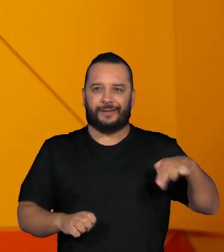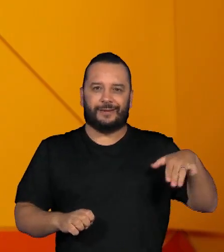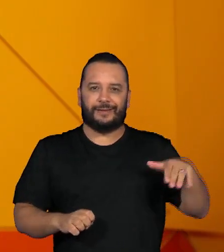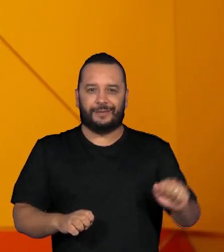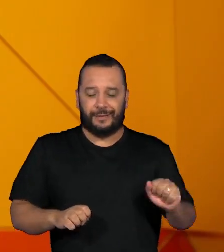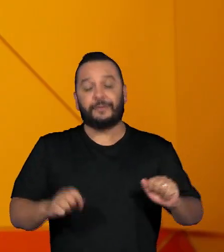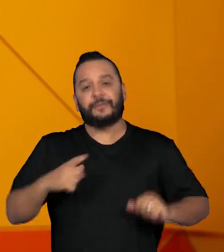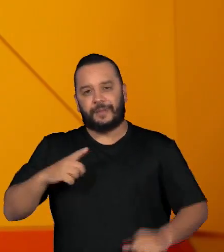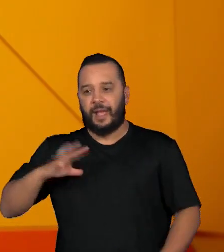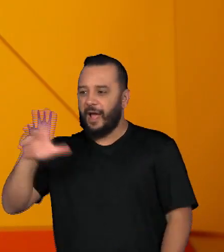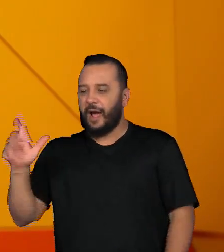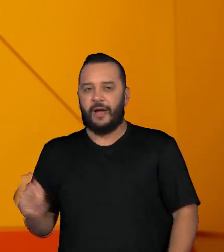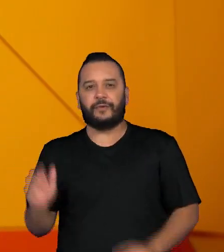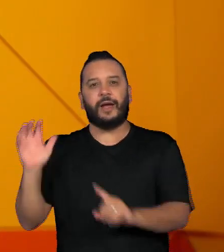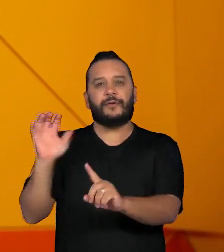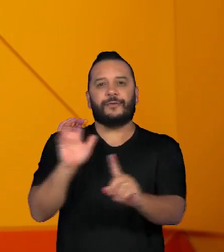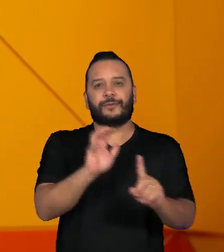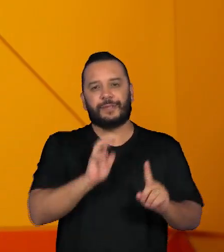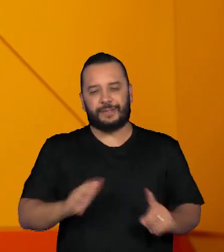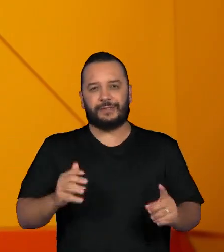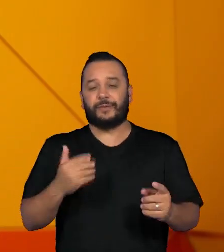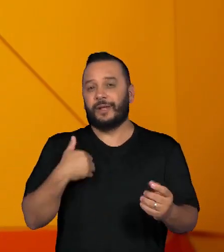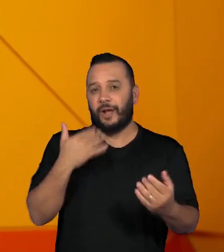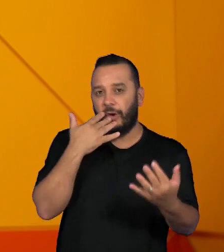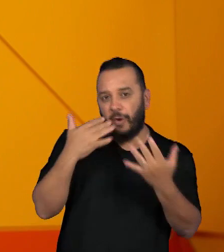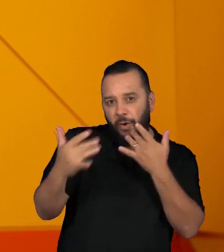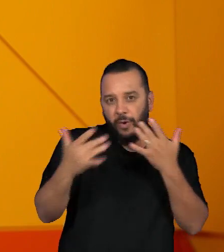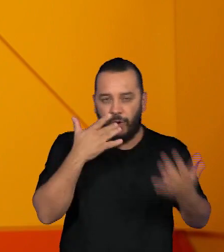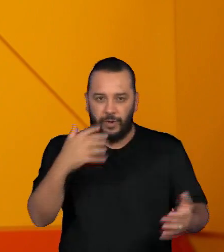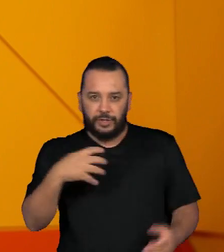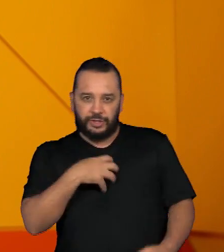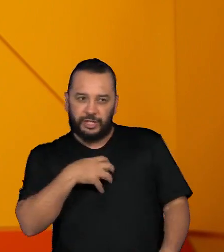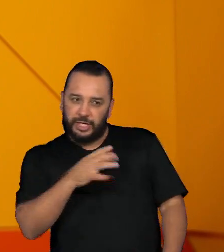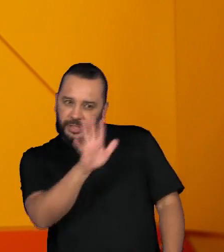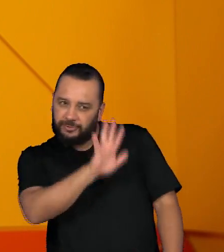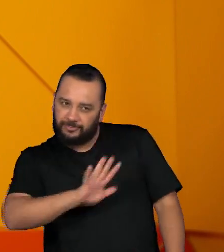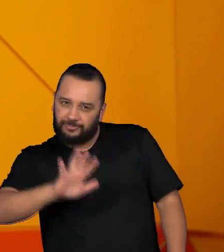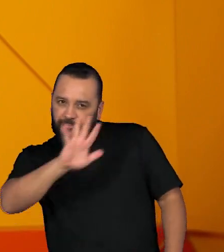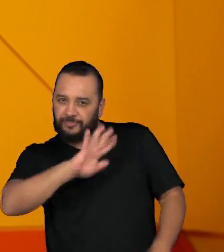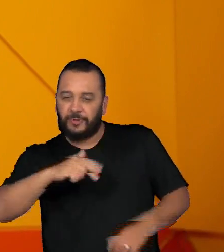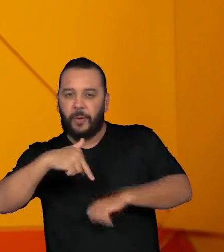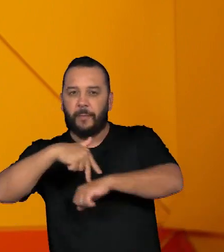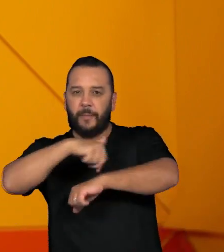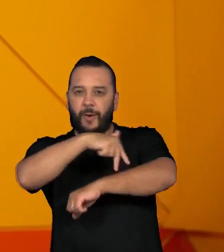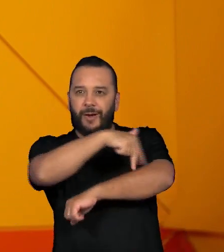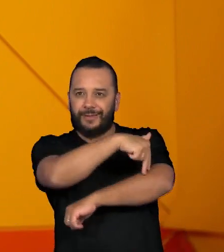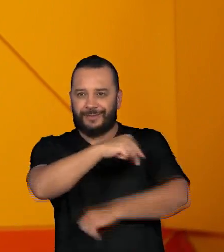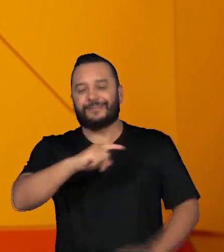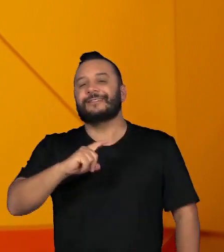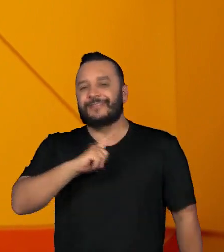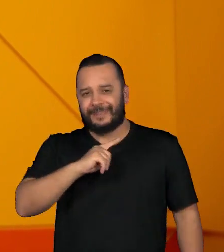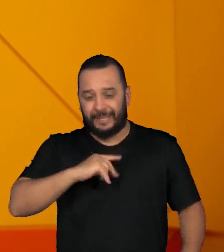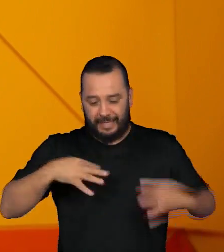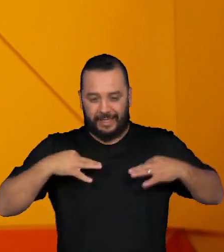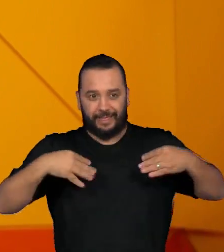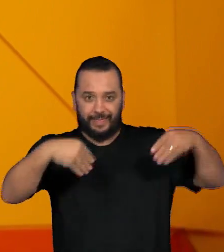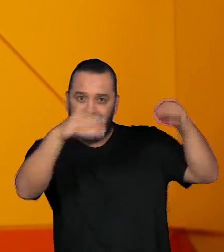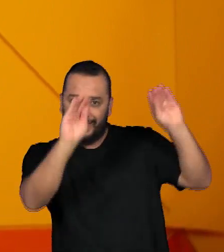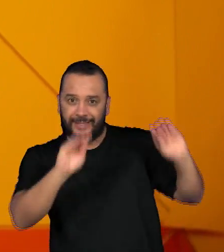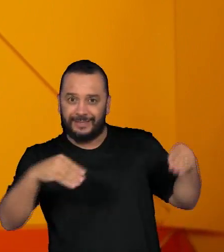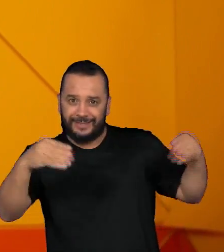africana é estampada nas cores, nas formas e no estilo no mundo da moda. Além dos tecidos, a gente pode observar isso